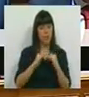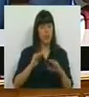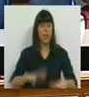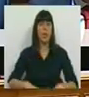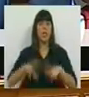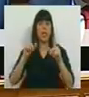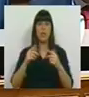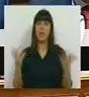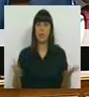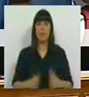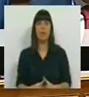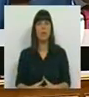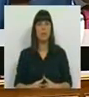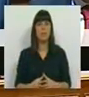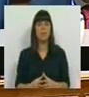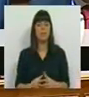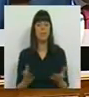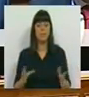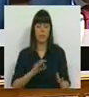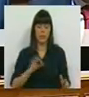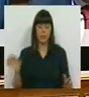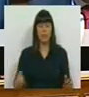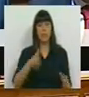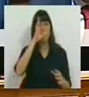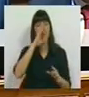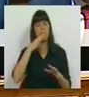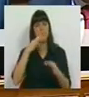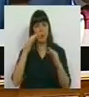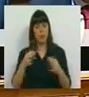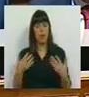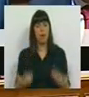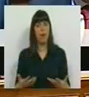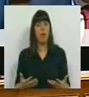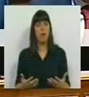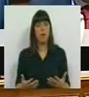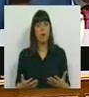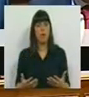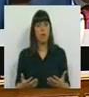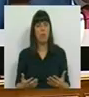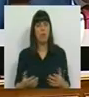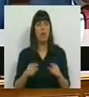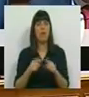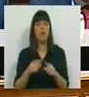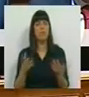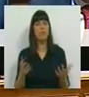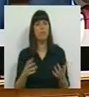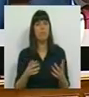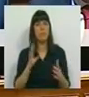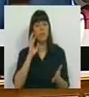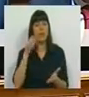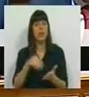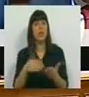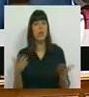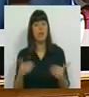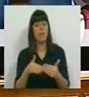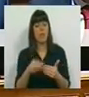Crescimento. E, Sr. Primeiro-Ministro, confirmo agora que, tanto quanto os resultados